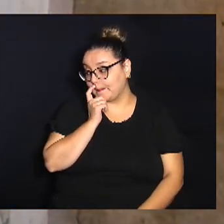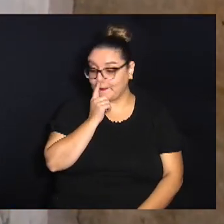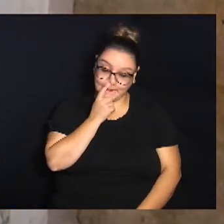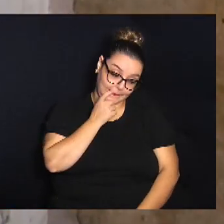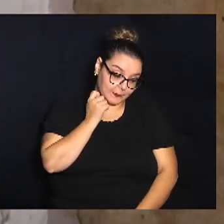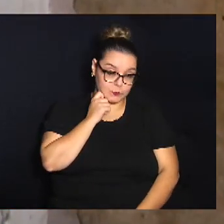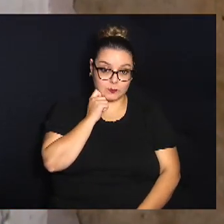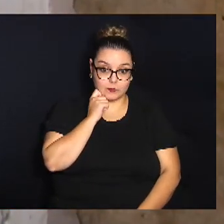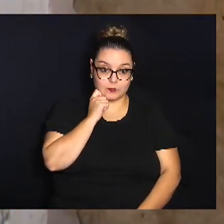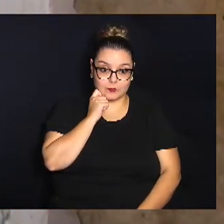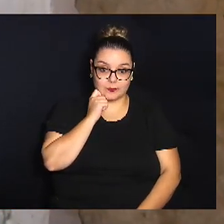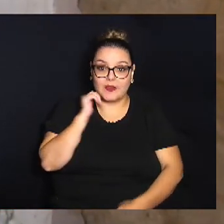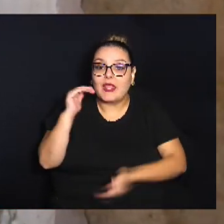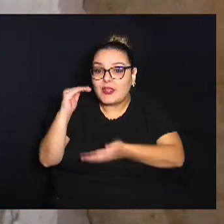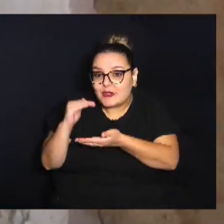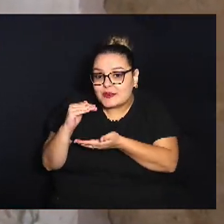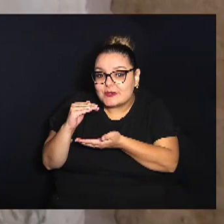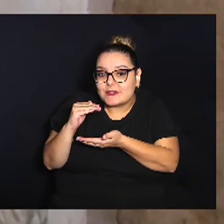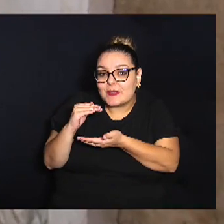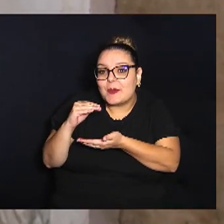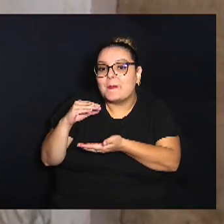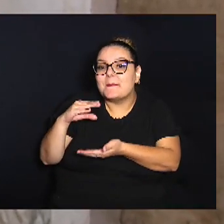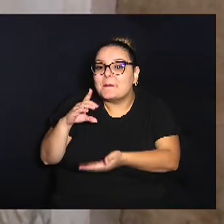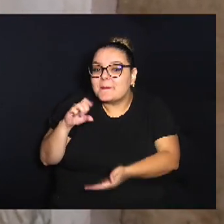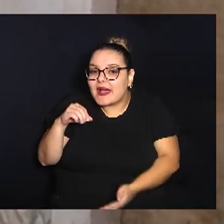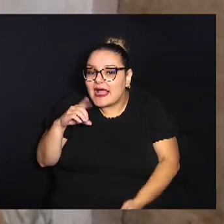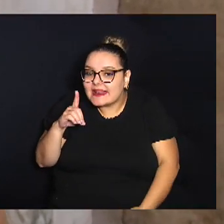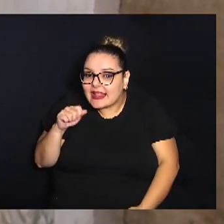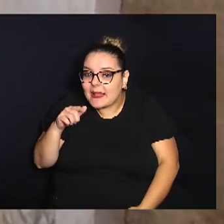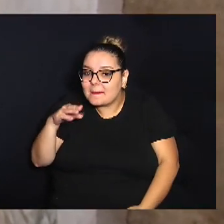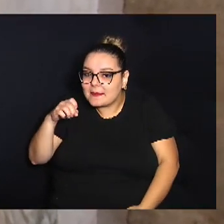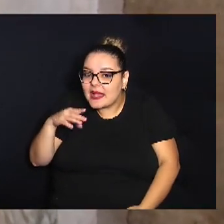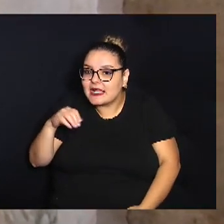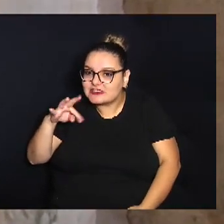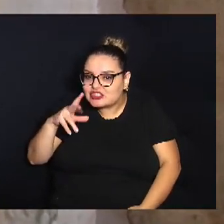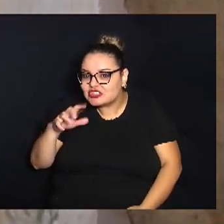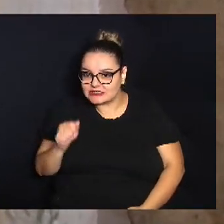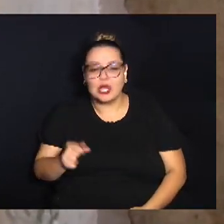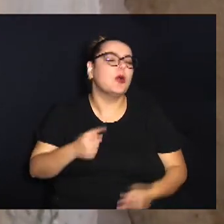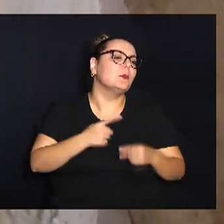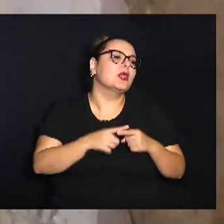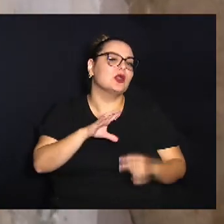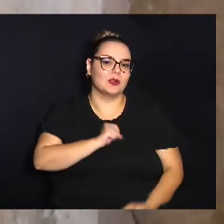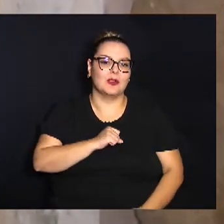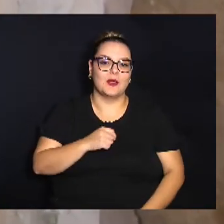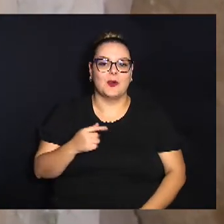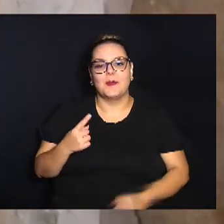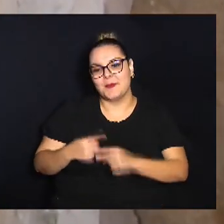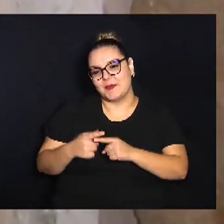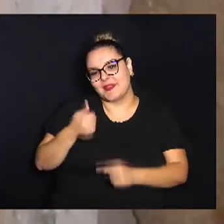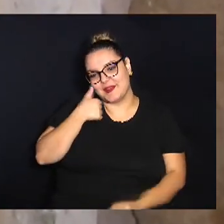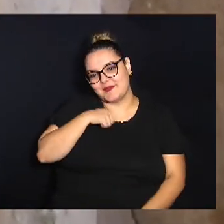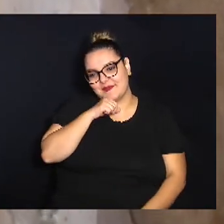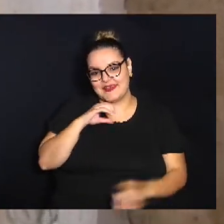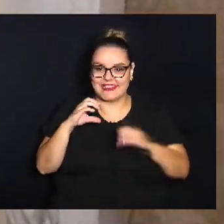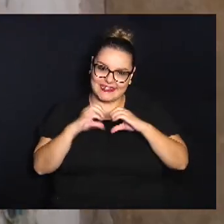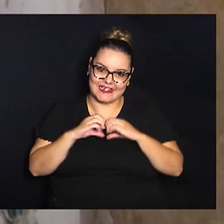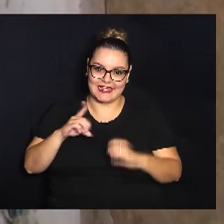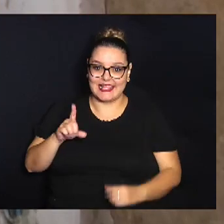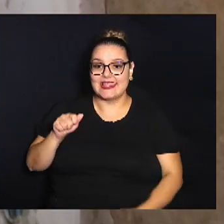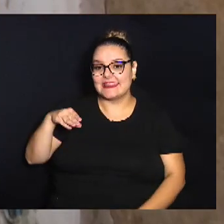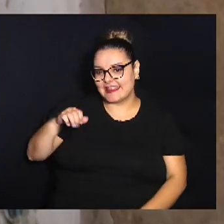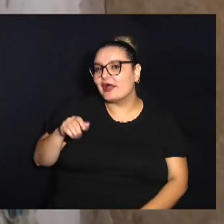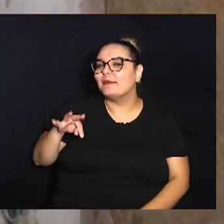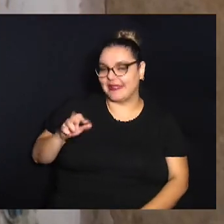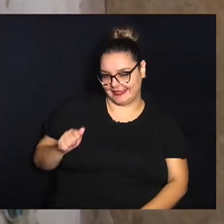um dos dalmatinhas. Por que você gostou mais dos dalmatinhas? Porque a minha mãe gosta muito de dalmata.